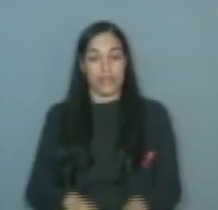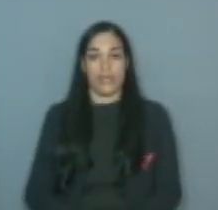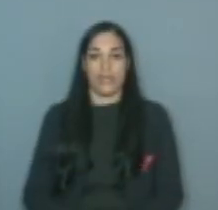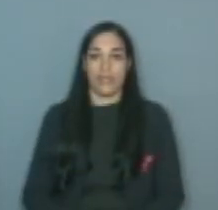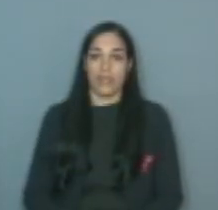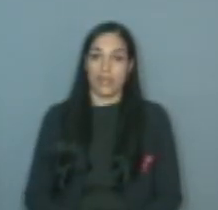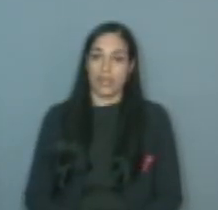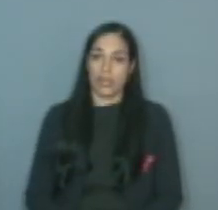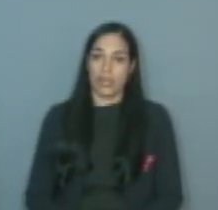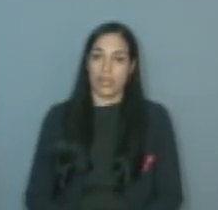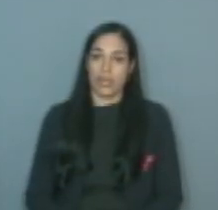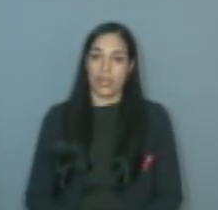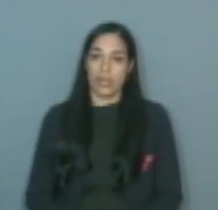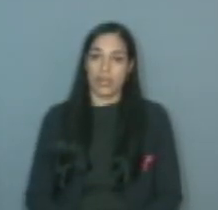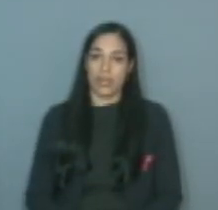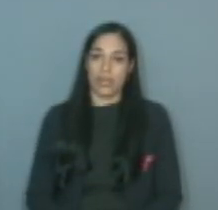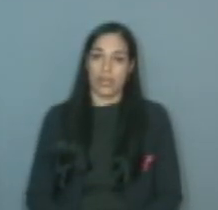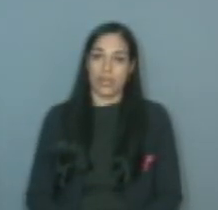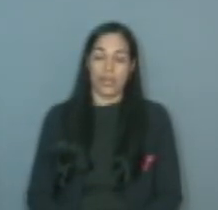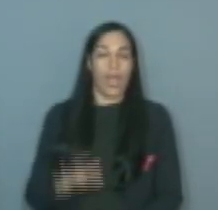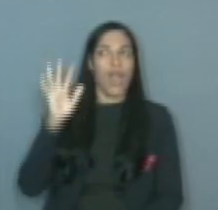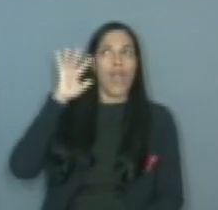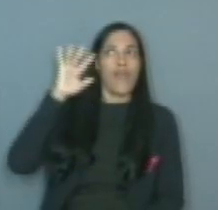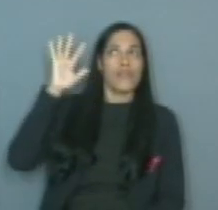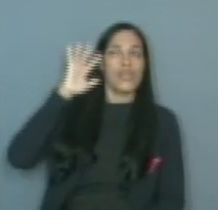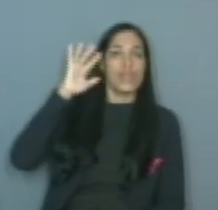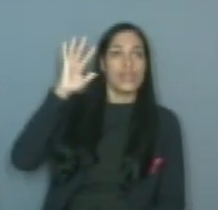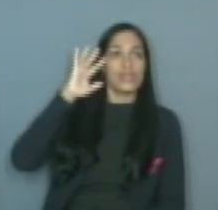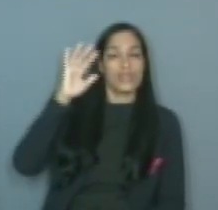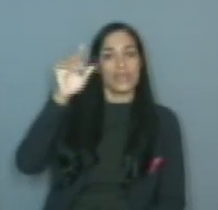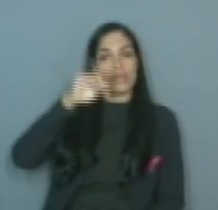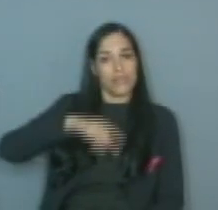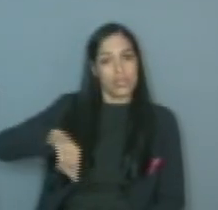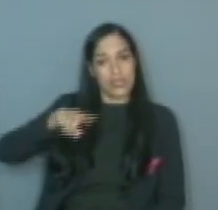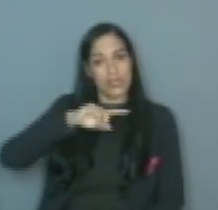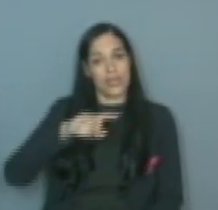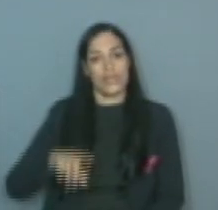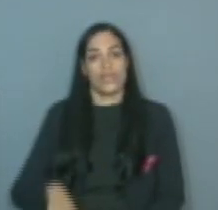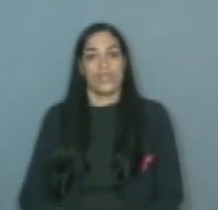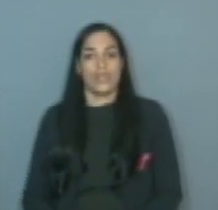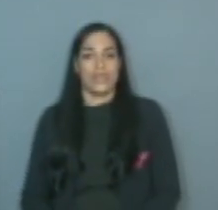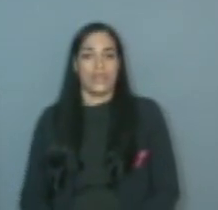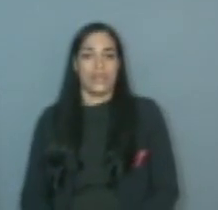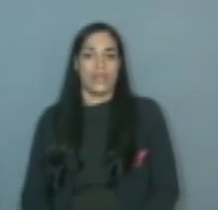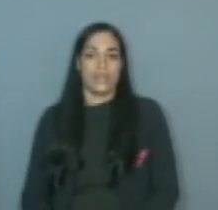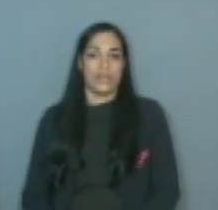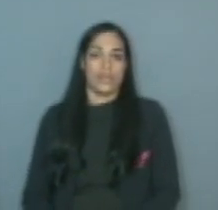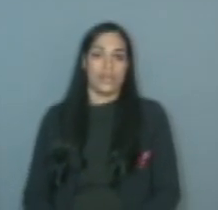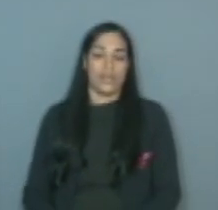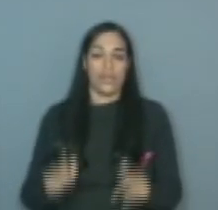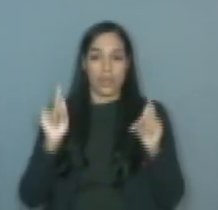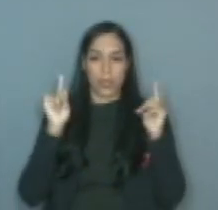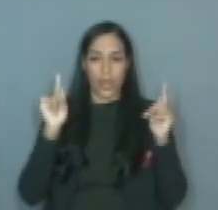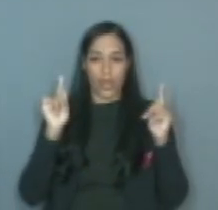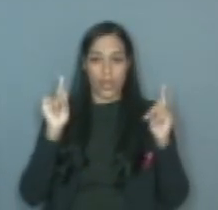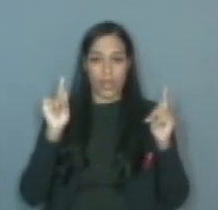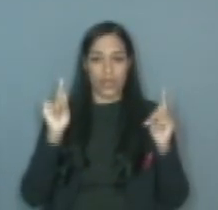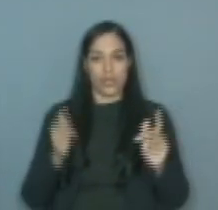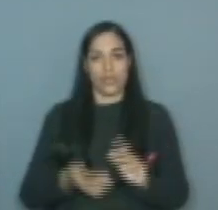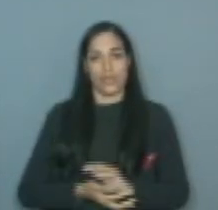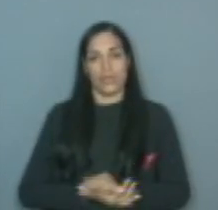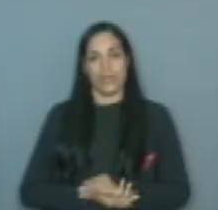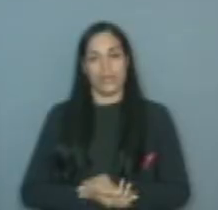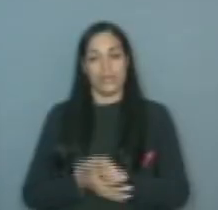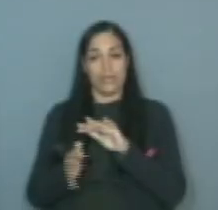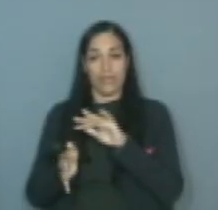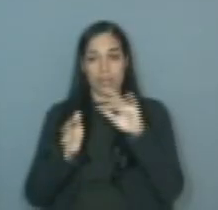Fica a reflexão e fica aqui o nosso protesto. Eu